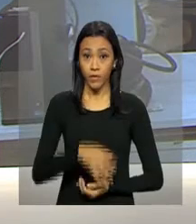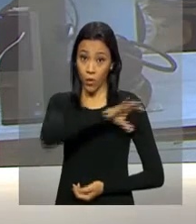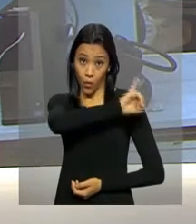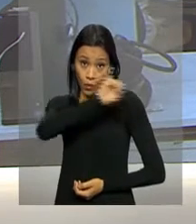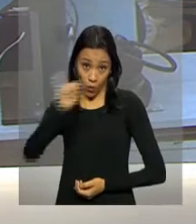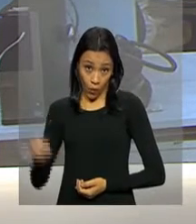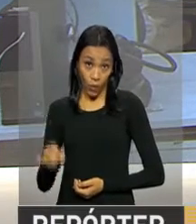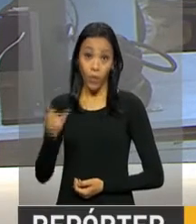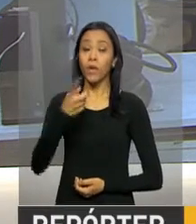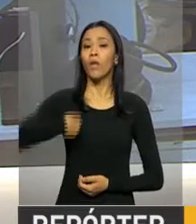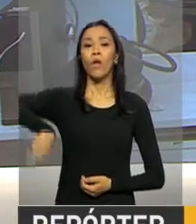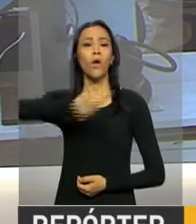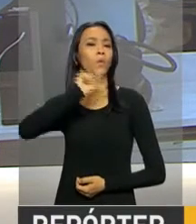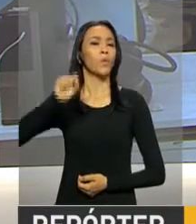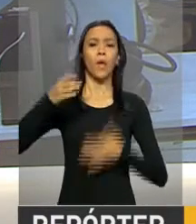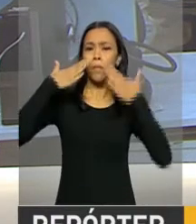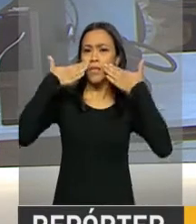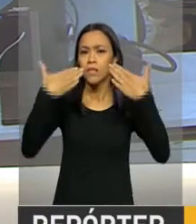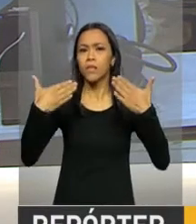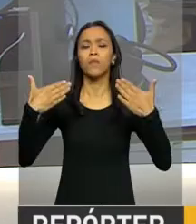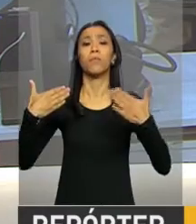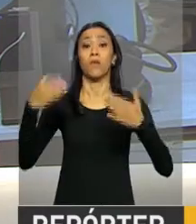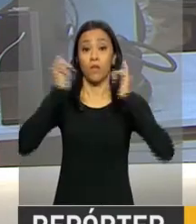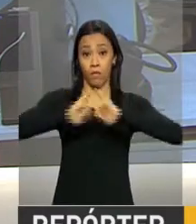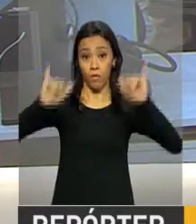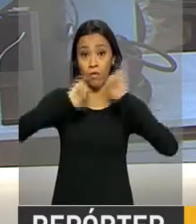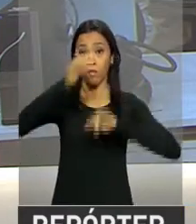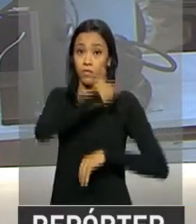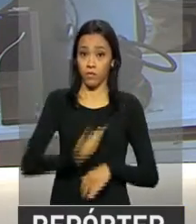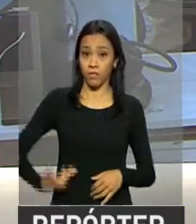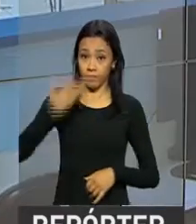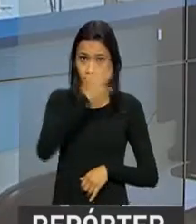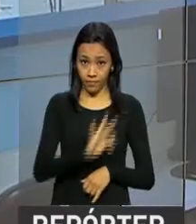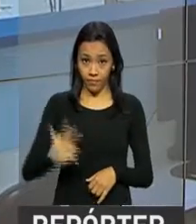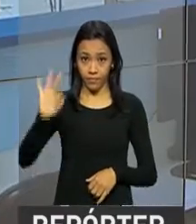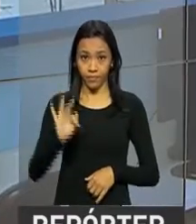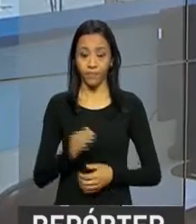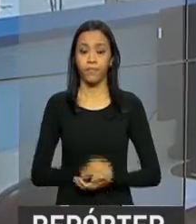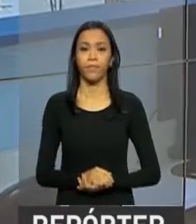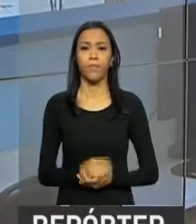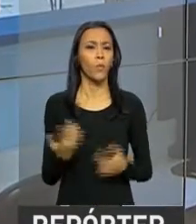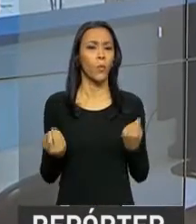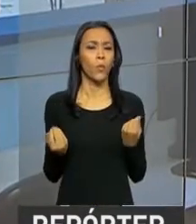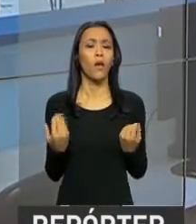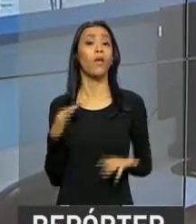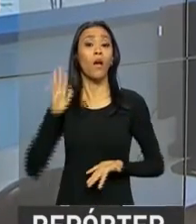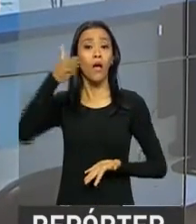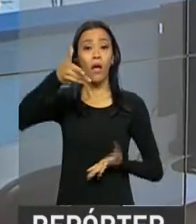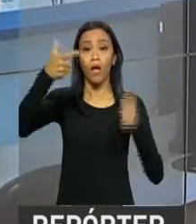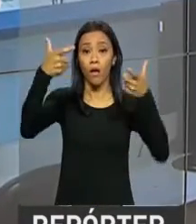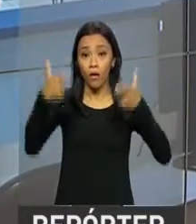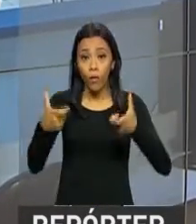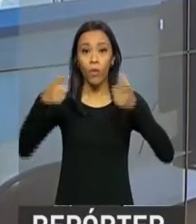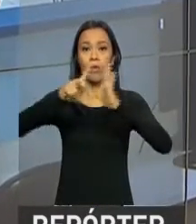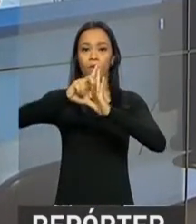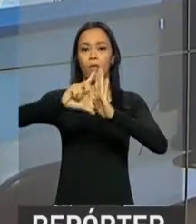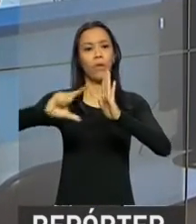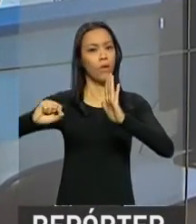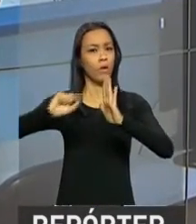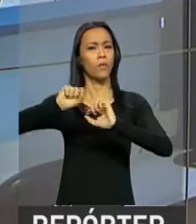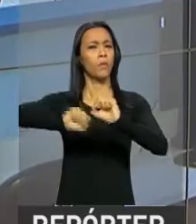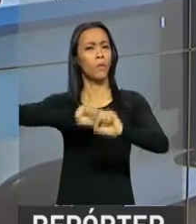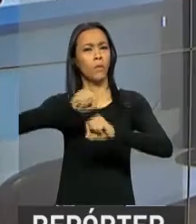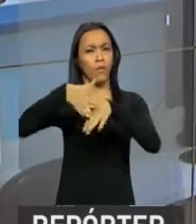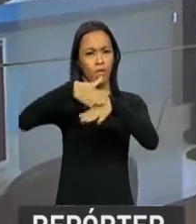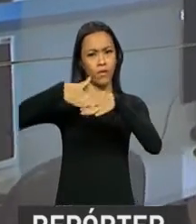Olá, o repórter NBR está de volta com as notícias do governo federal. Vamos direto ao Palácio do Planalto